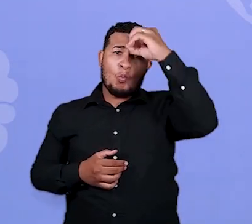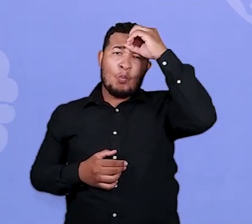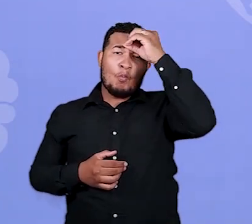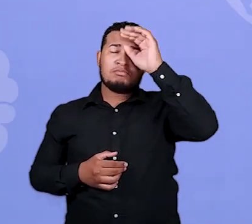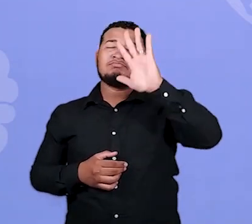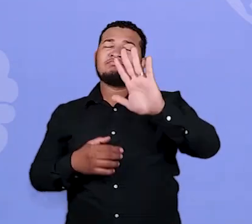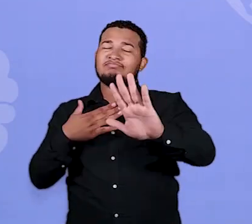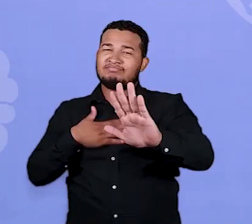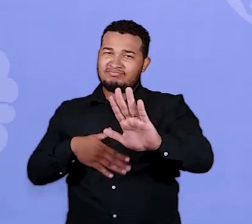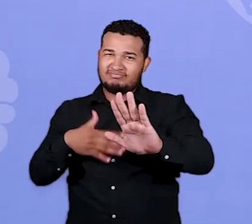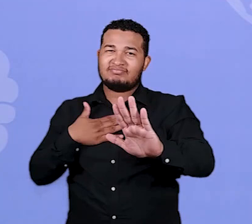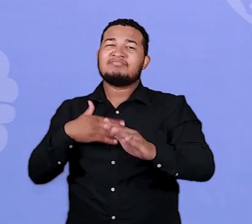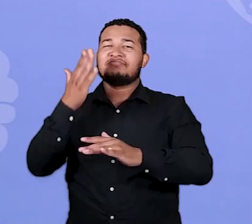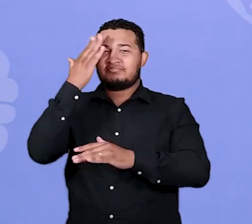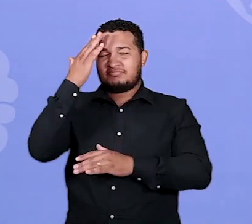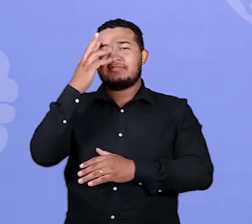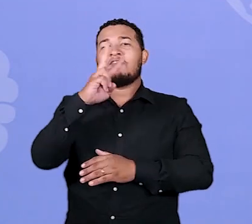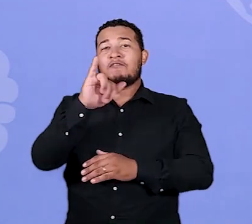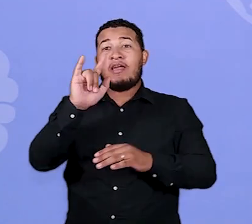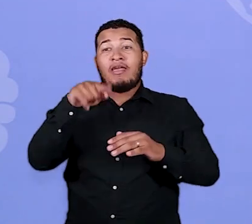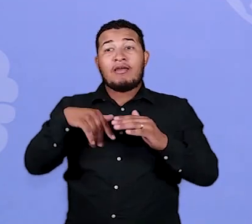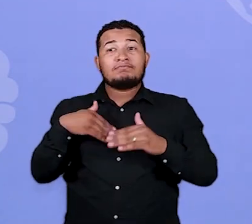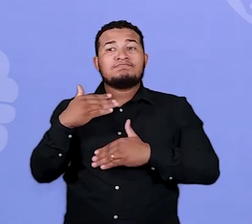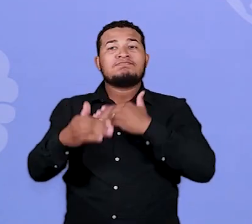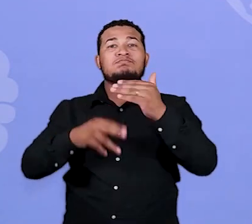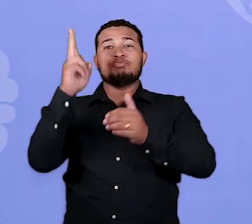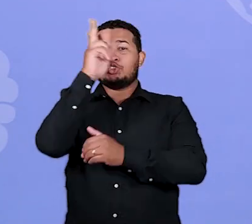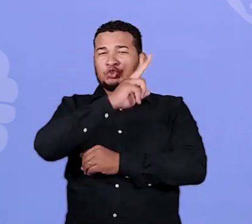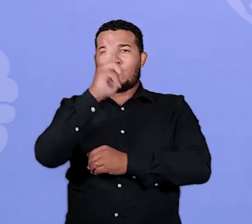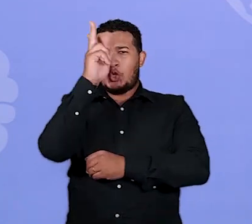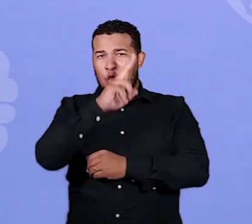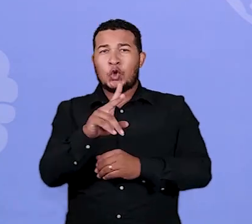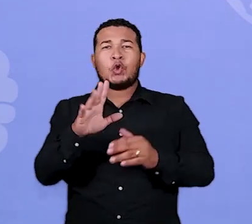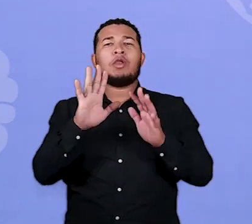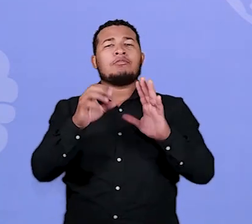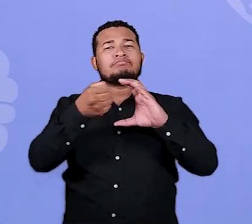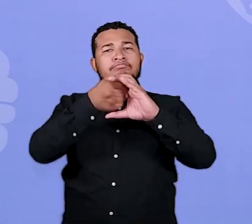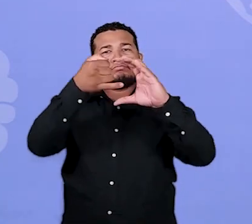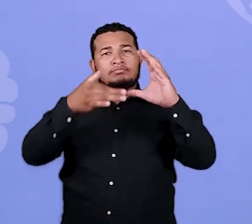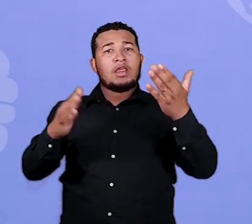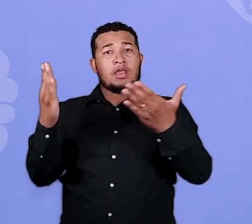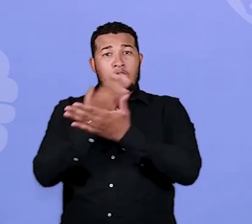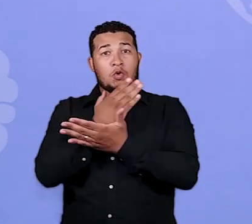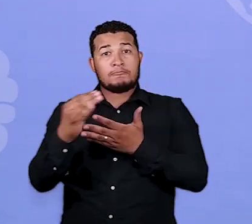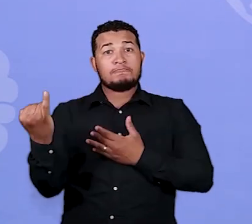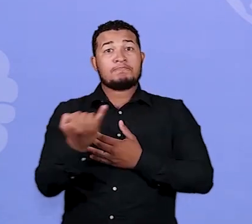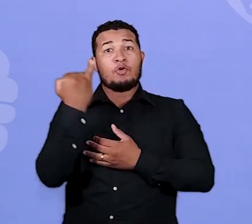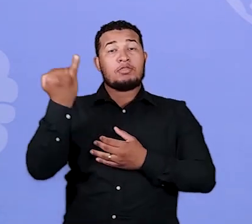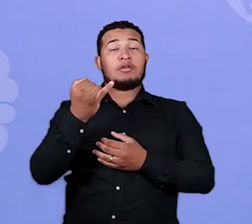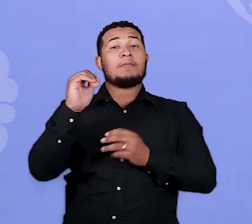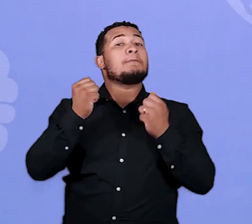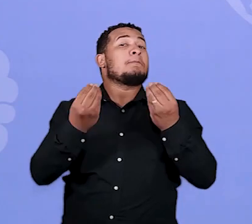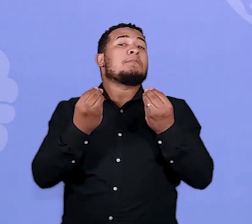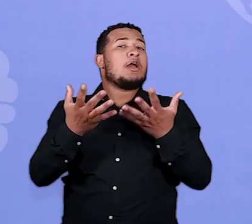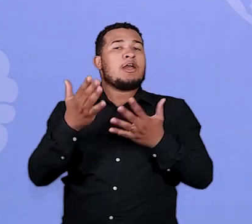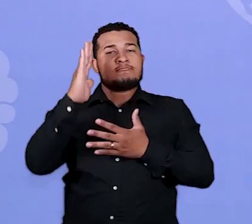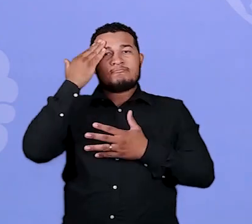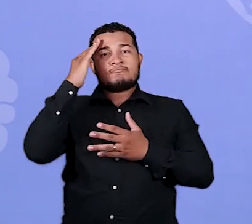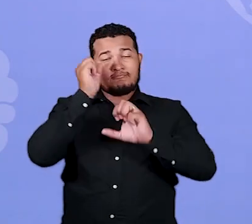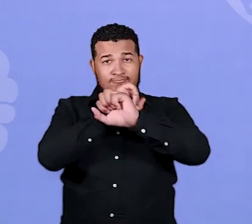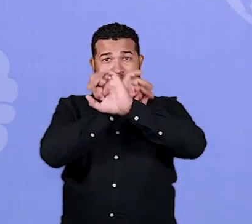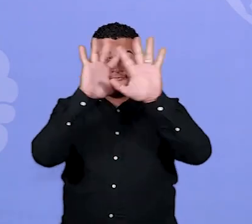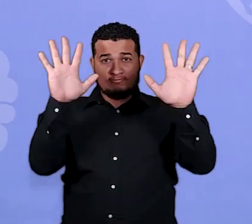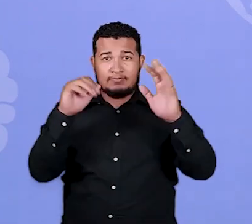está falando. Calma que você vai entender. Isso é só a evolução histórica, alguns aspectos que é importante você estar